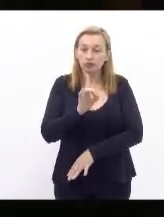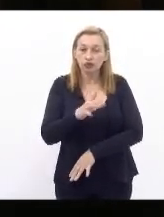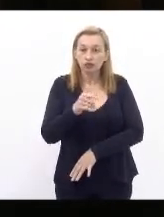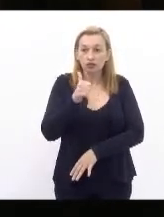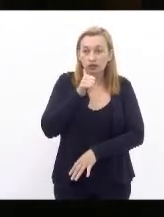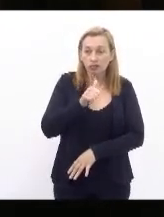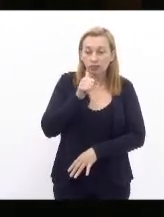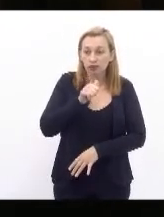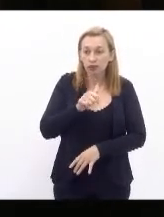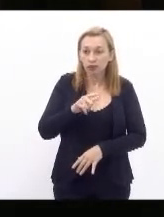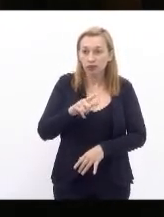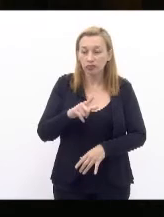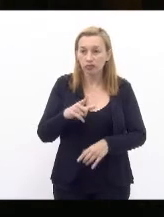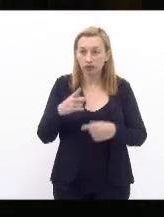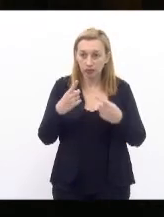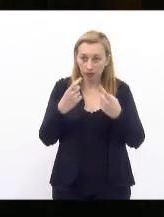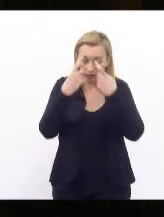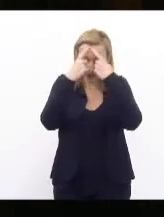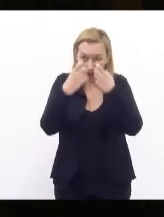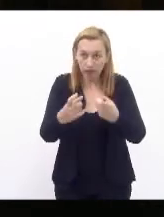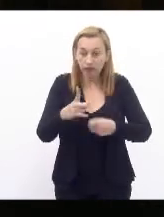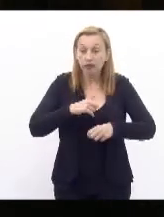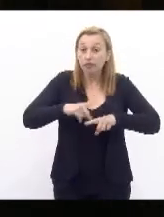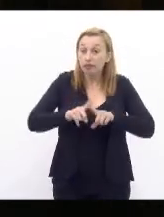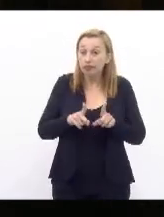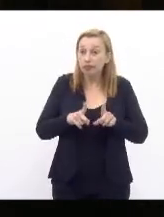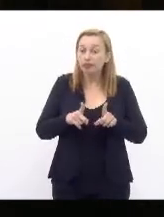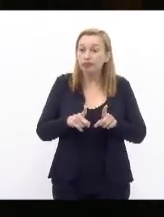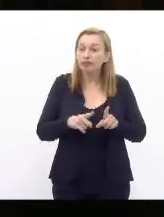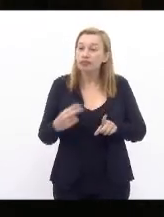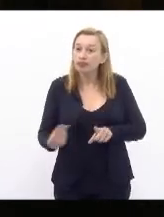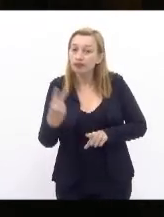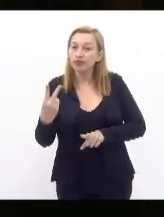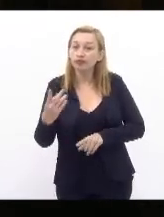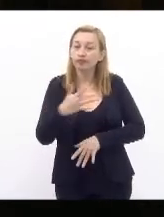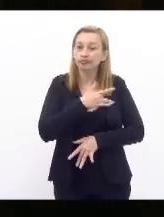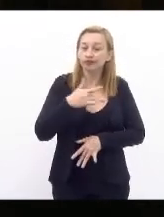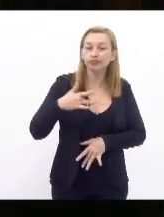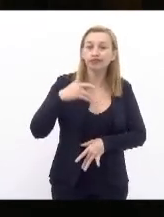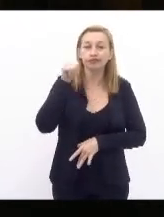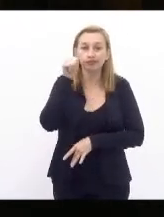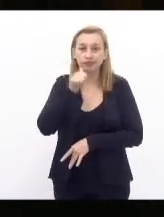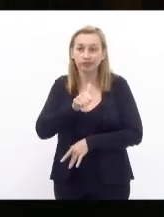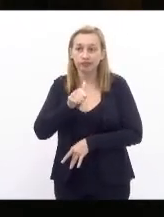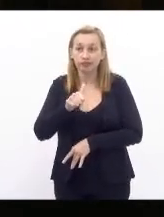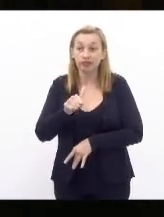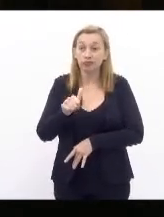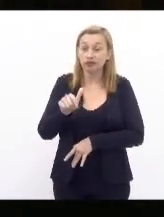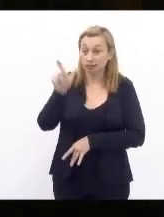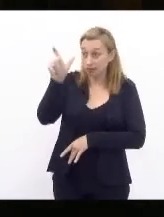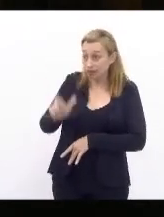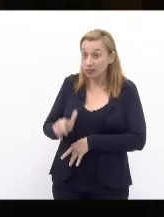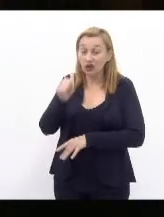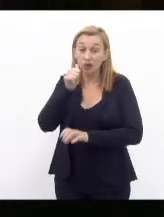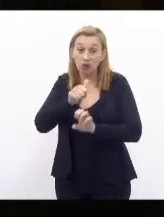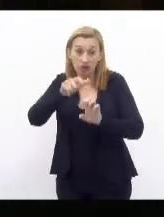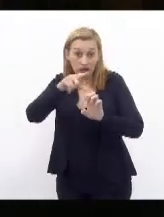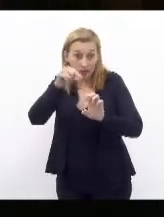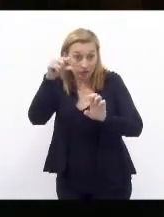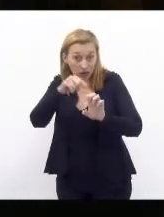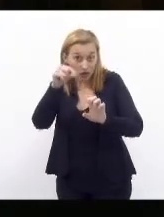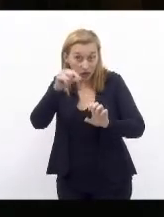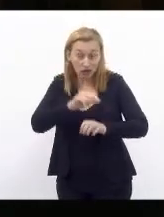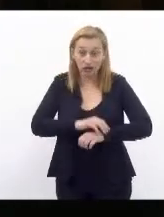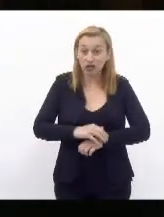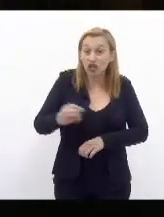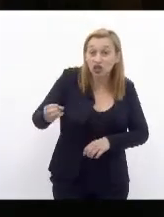violência, mas também zelando pela saúde da mulher, pela mulher empreendedora,